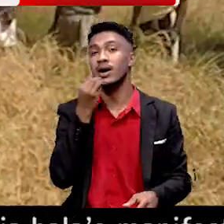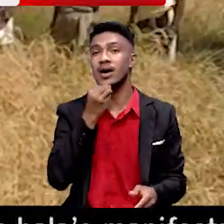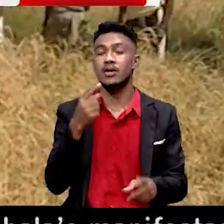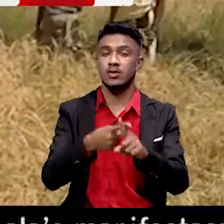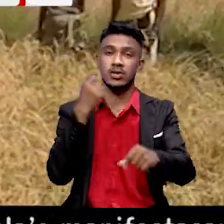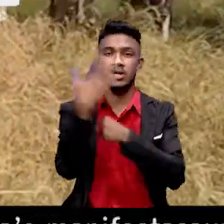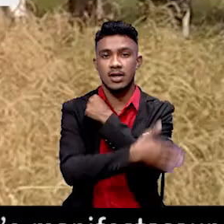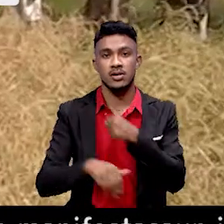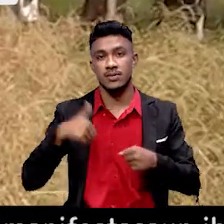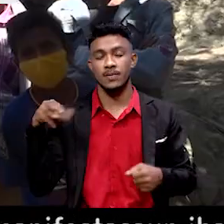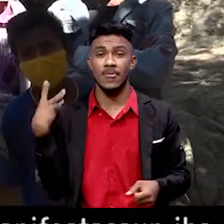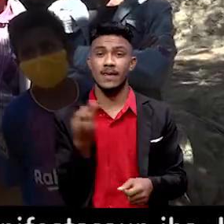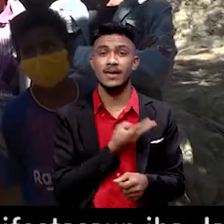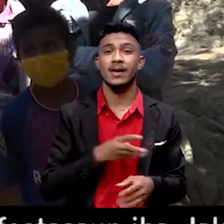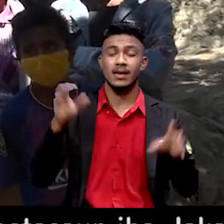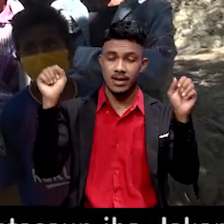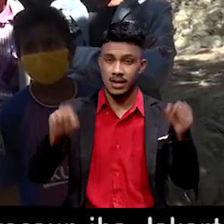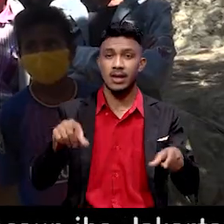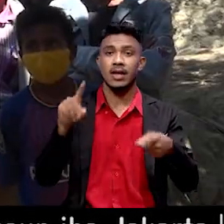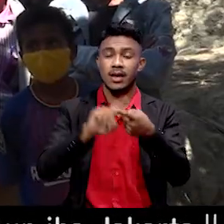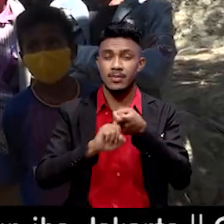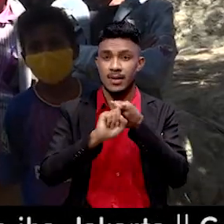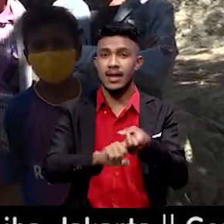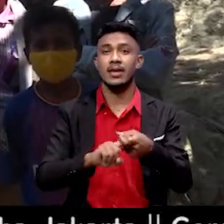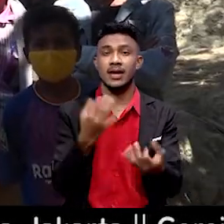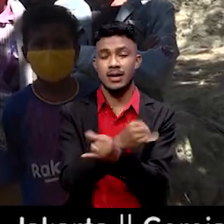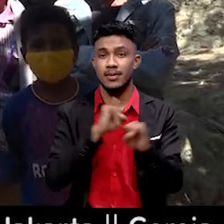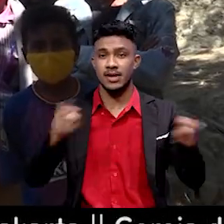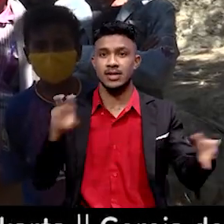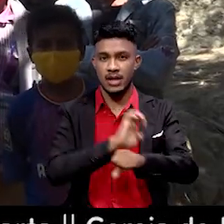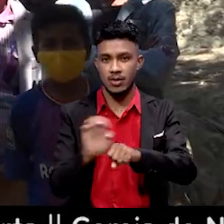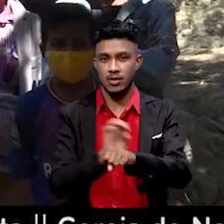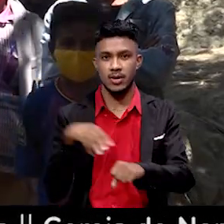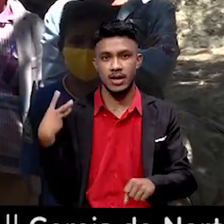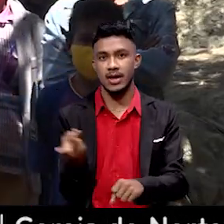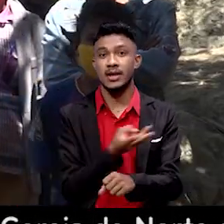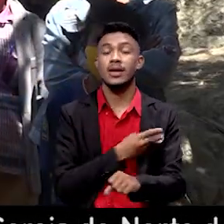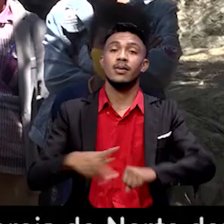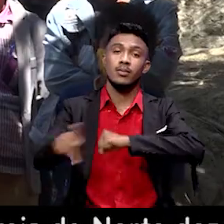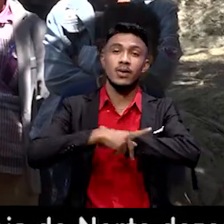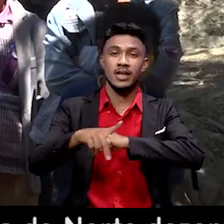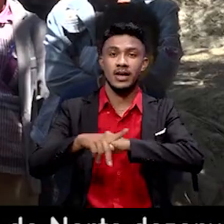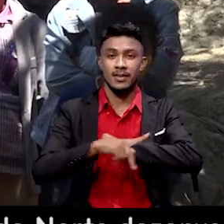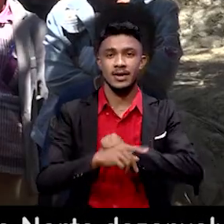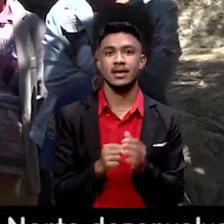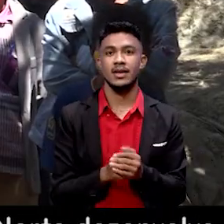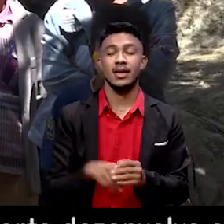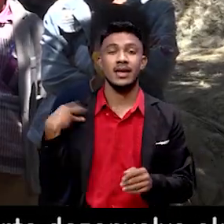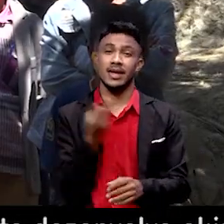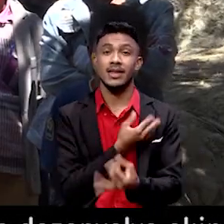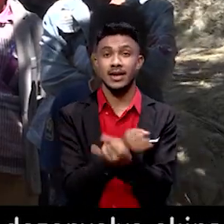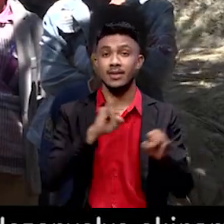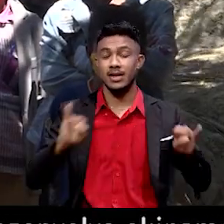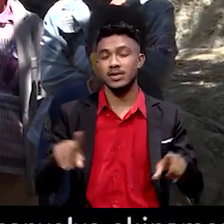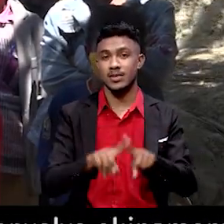importasaun. Ita tem que hamitin tene independensia ekonomik. Tambasa. Tami tene ya politikamente ita independensia tiana.